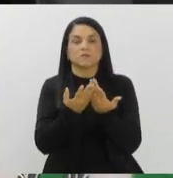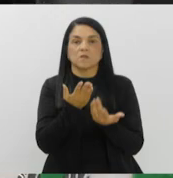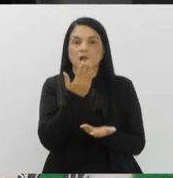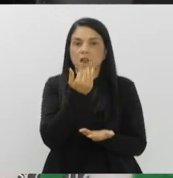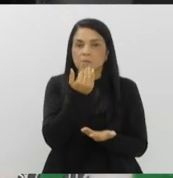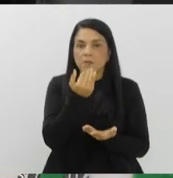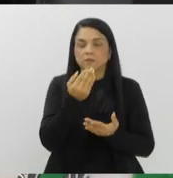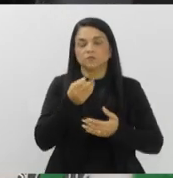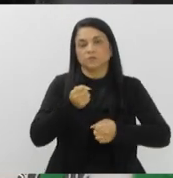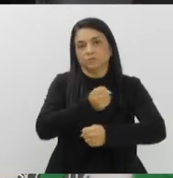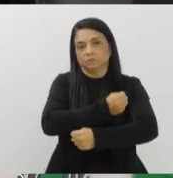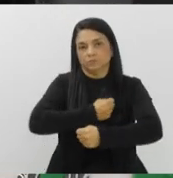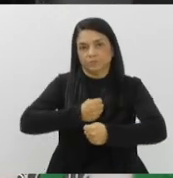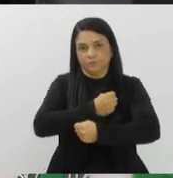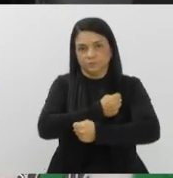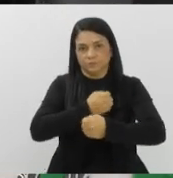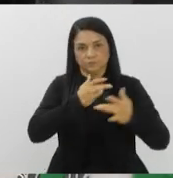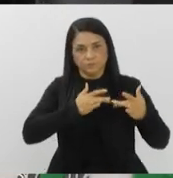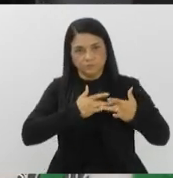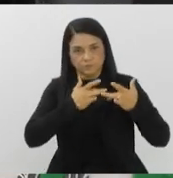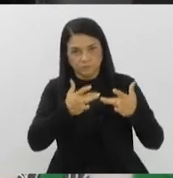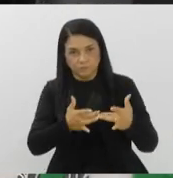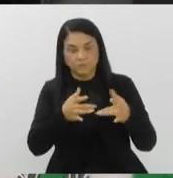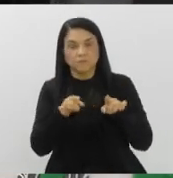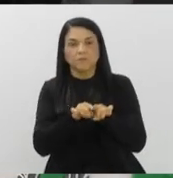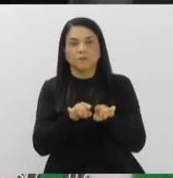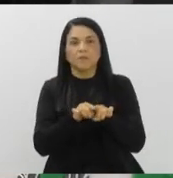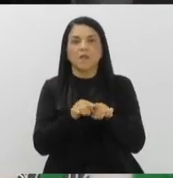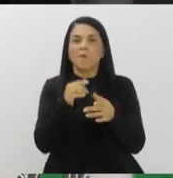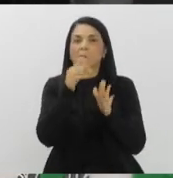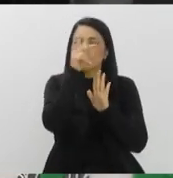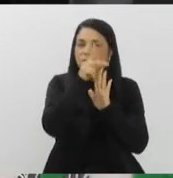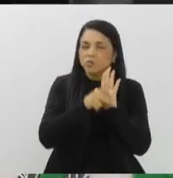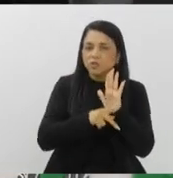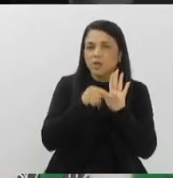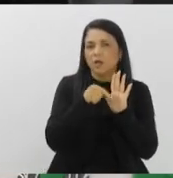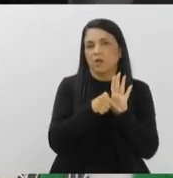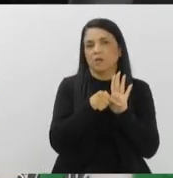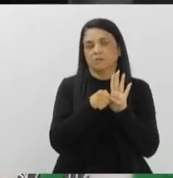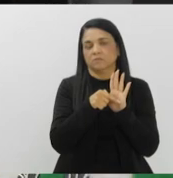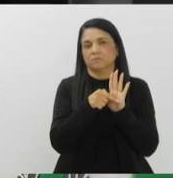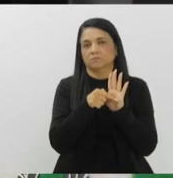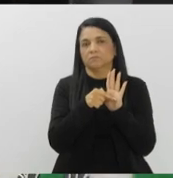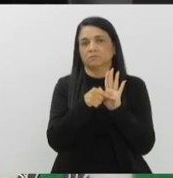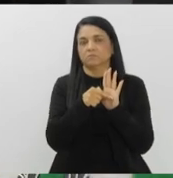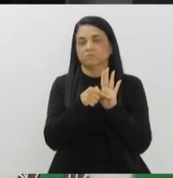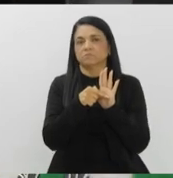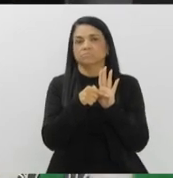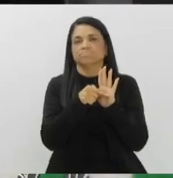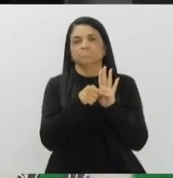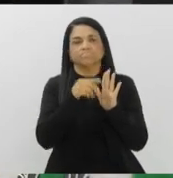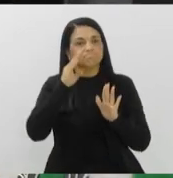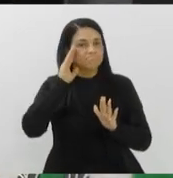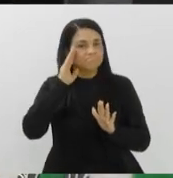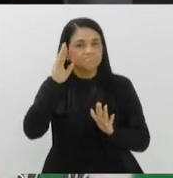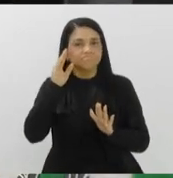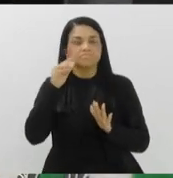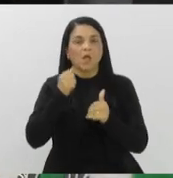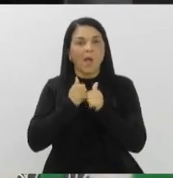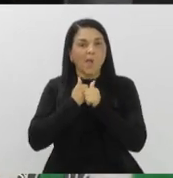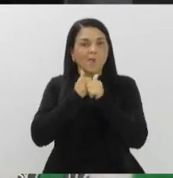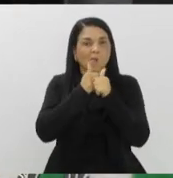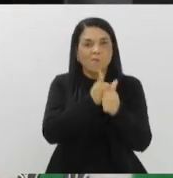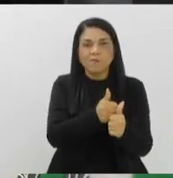cozinhas solidárias, né? Então, esse é um projeto, inclusive, nós temos acompanhado muito forte